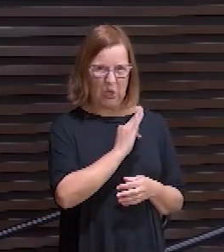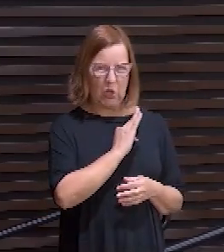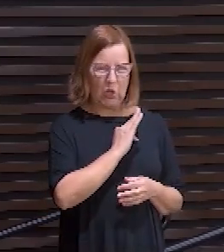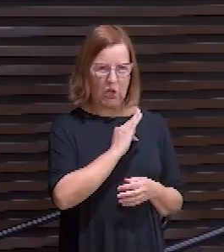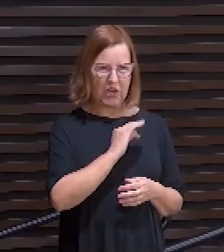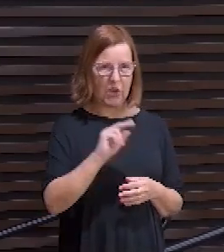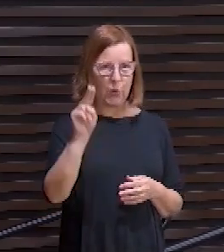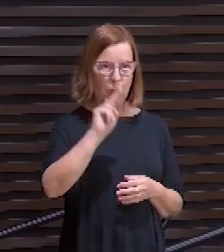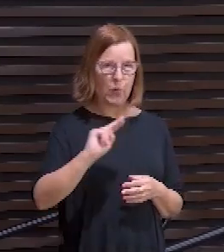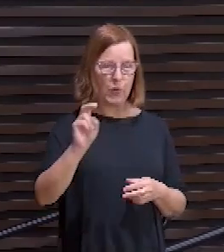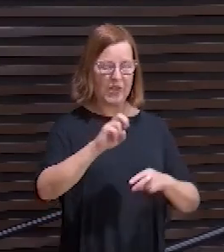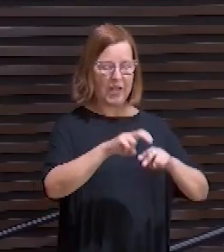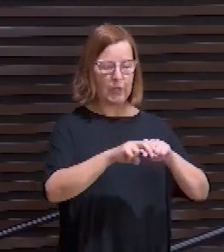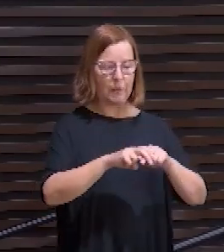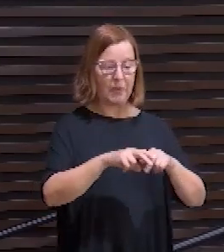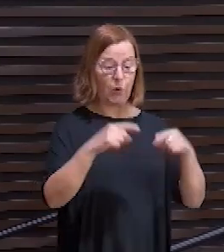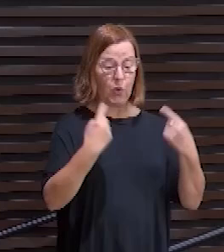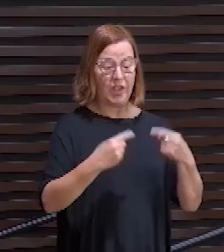pelo anticristo,